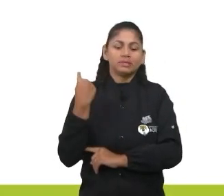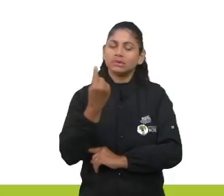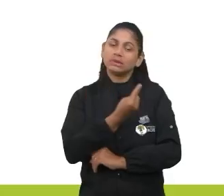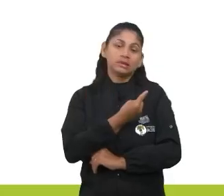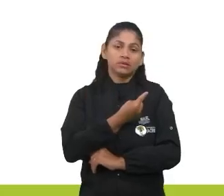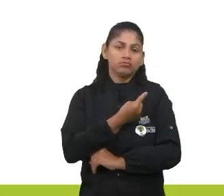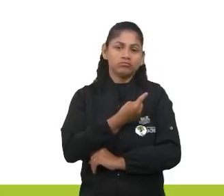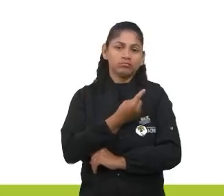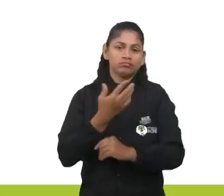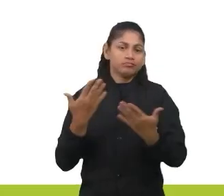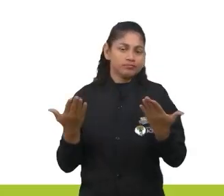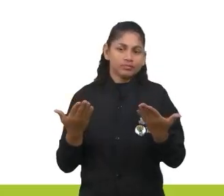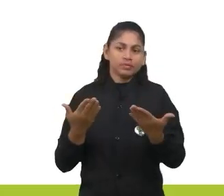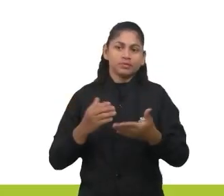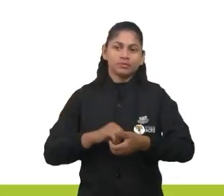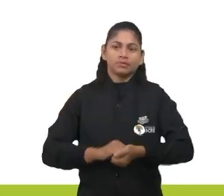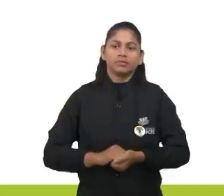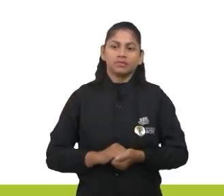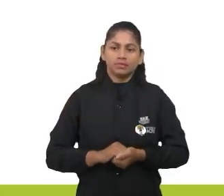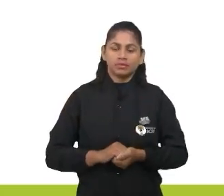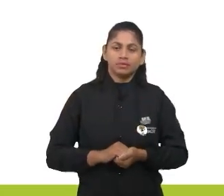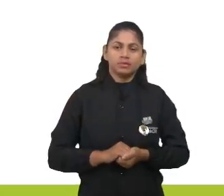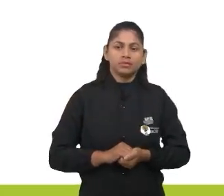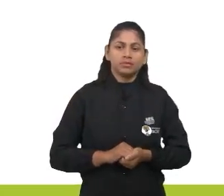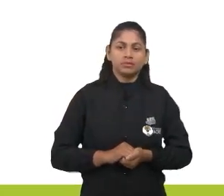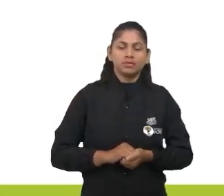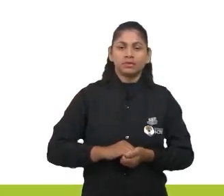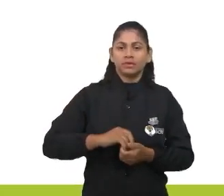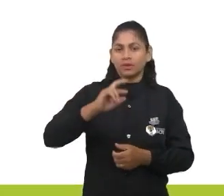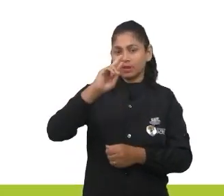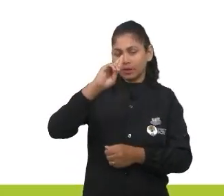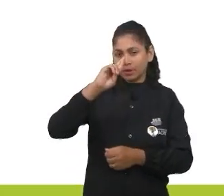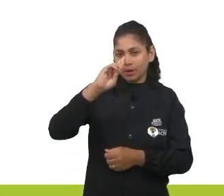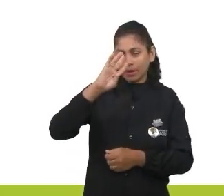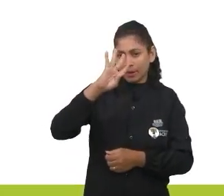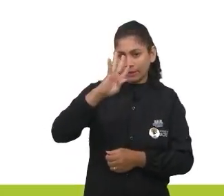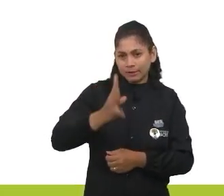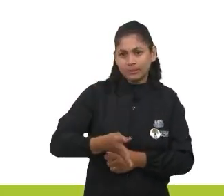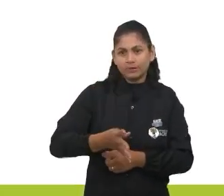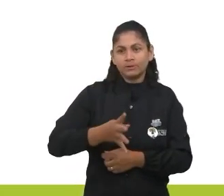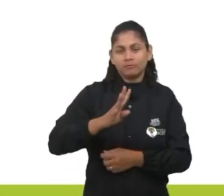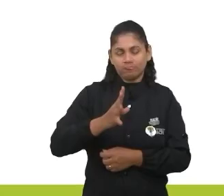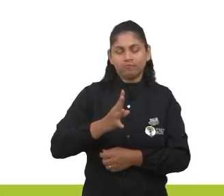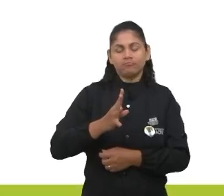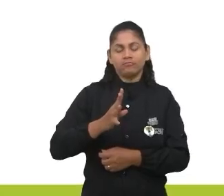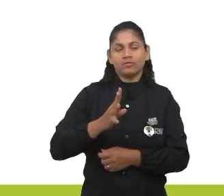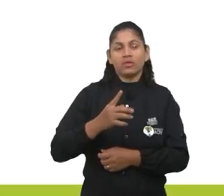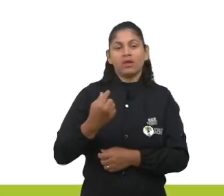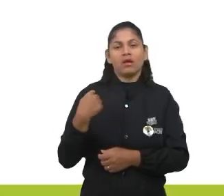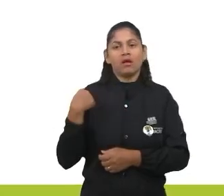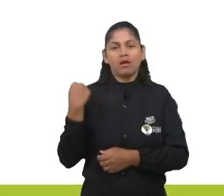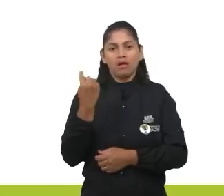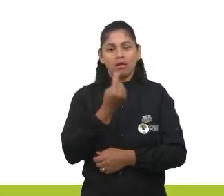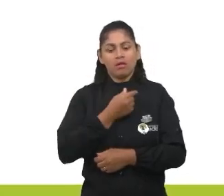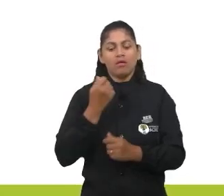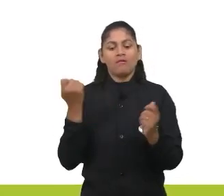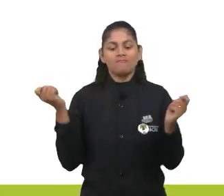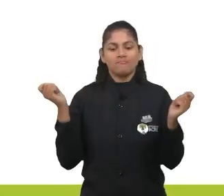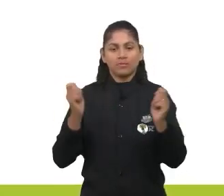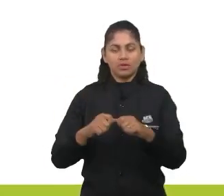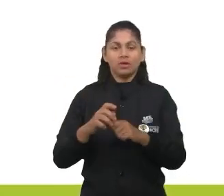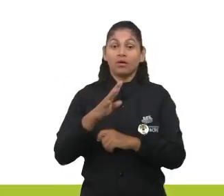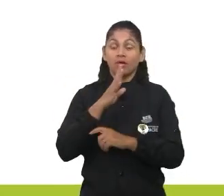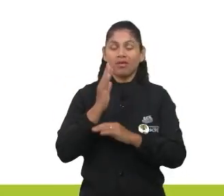de fenômeno. Então, a crítica da razão pura é uma crítica à nossa possibilidade de conhecer, mas